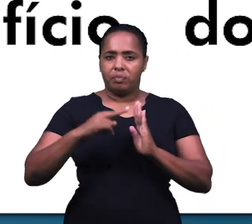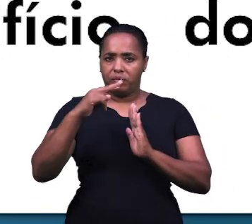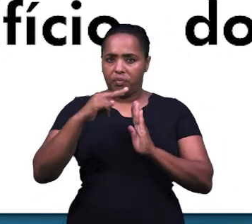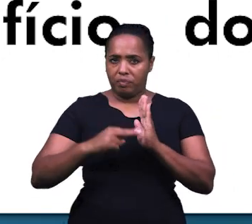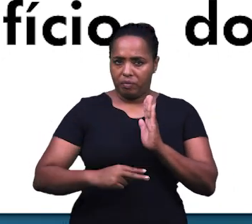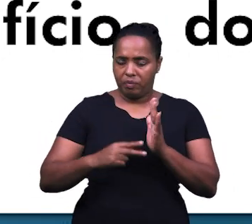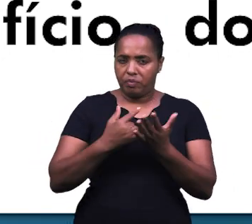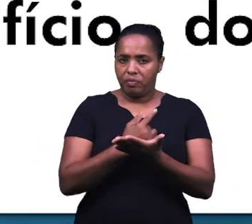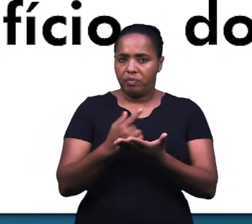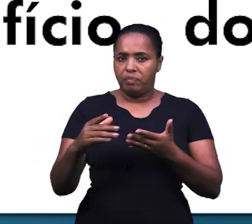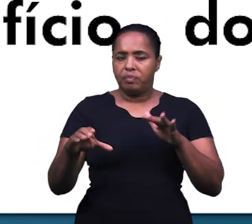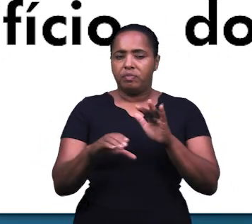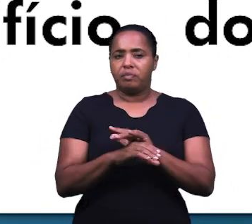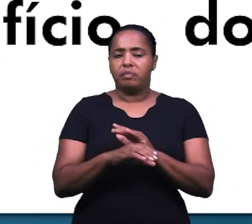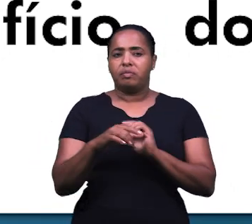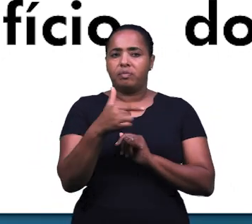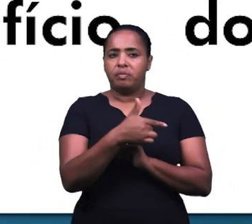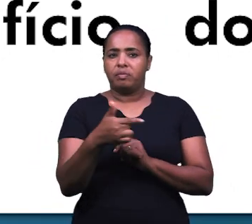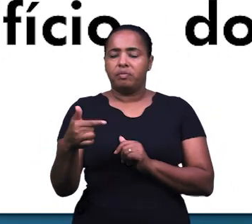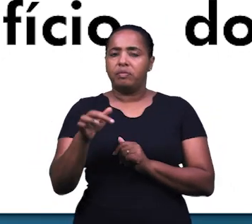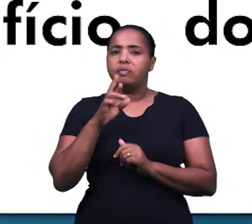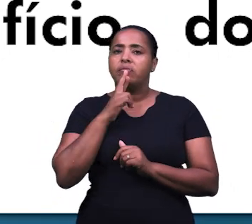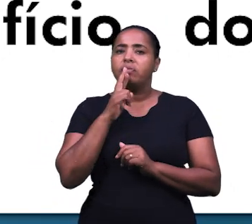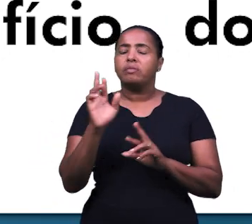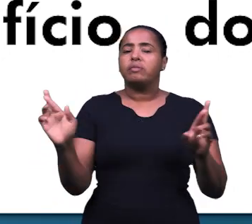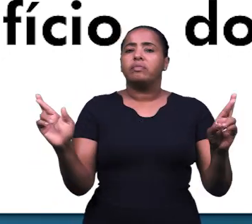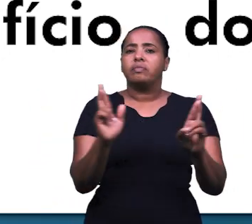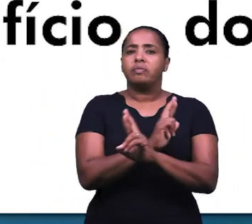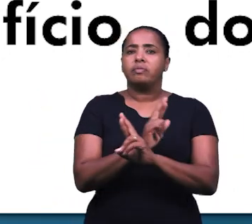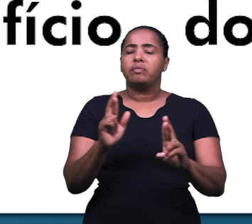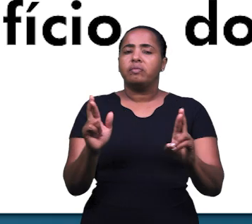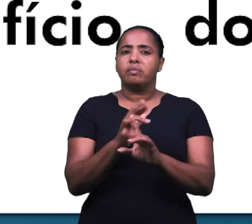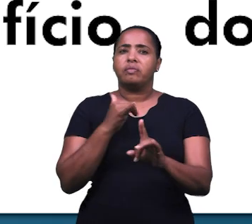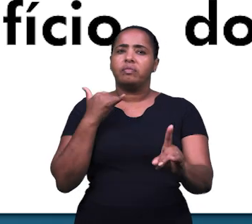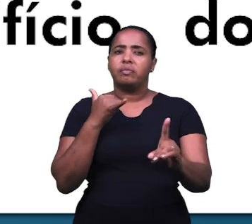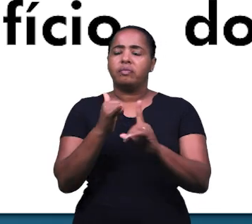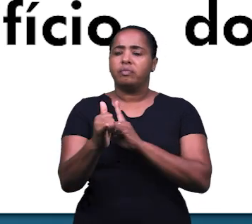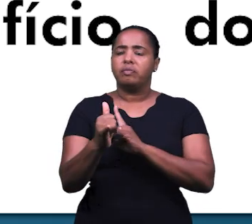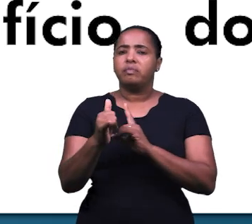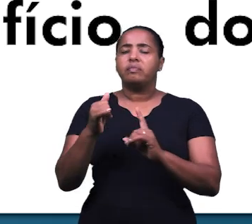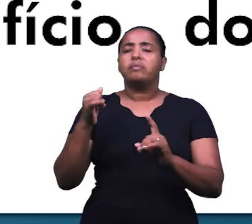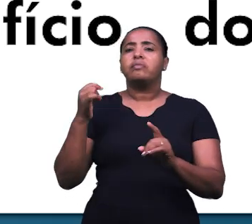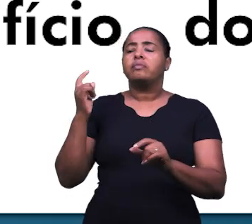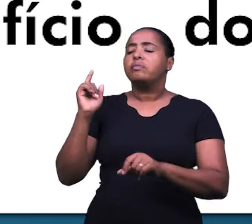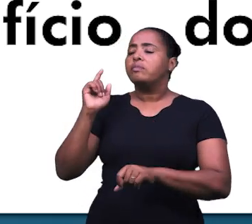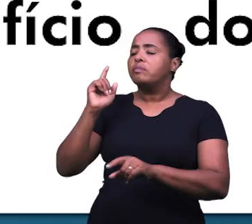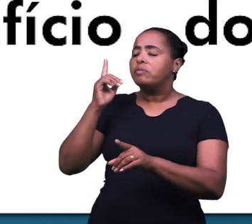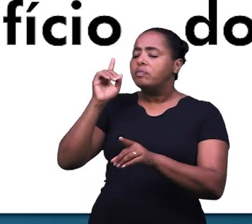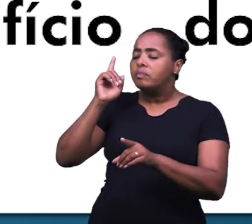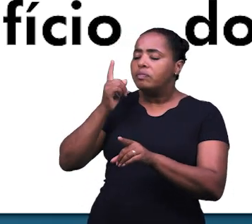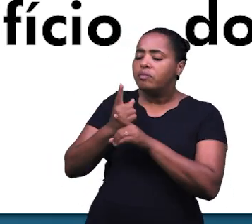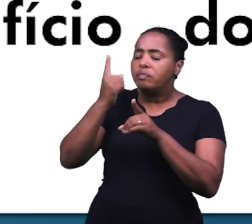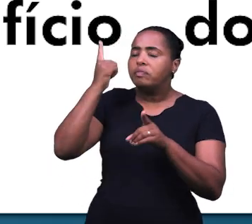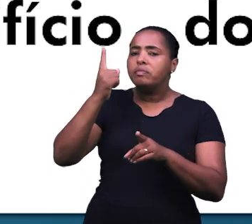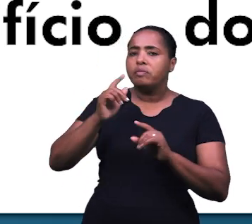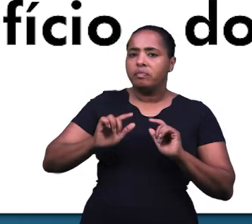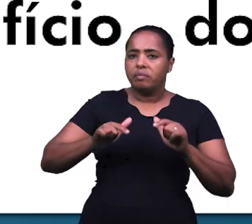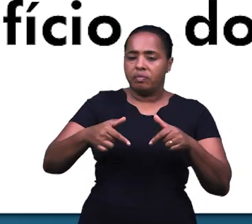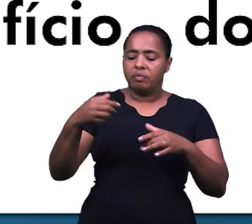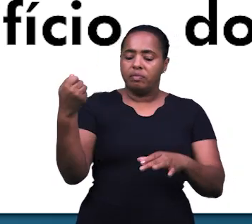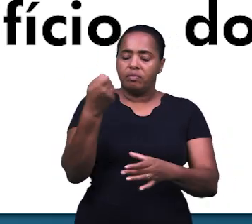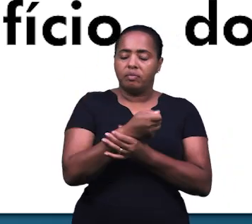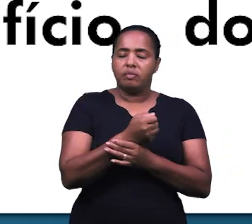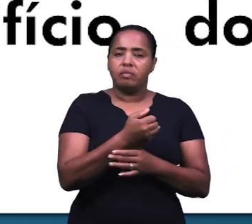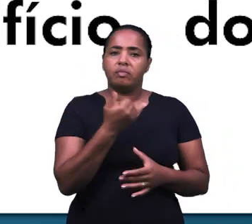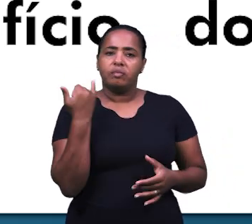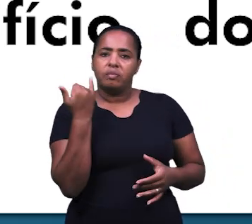de Gênesis, capítulo 22, responda qual a relação profética que podemos encontrar no ato de Abraão e